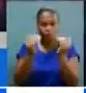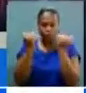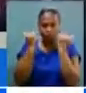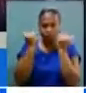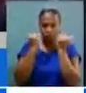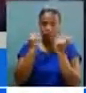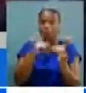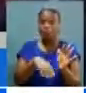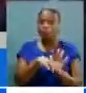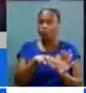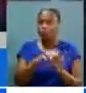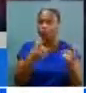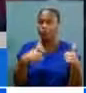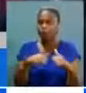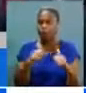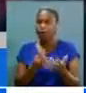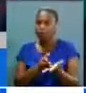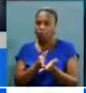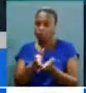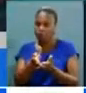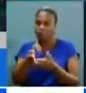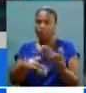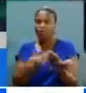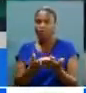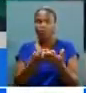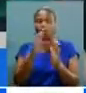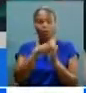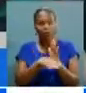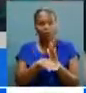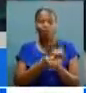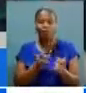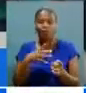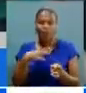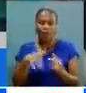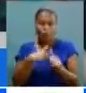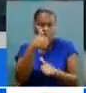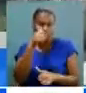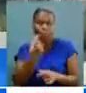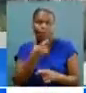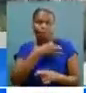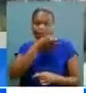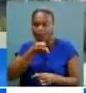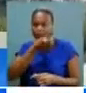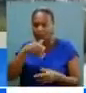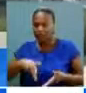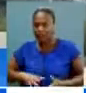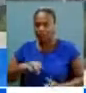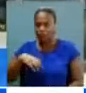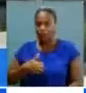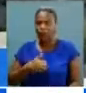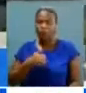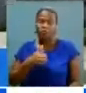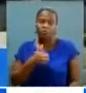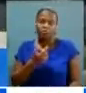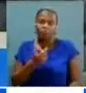e condições reunidas para dar continuidade ao programa que sequer vantajosos para as famílias cabanas no